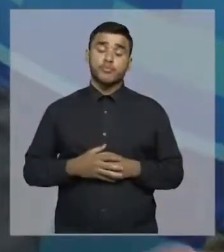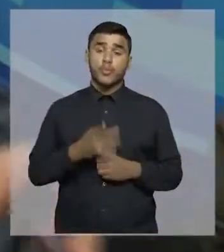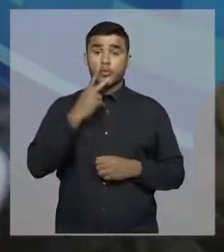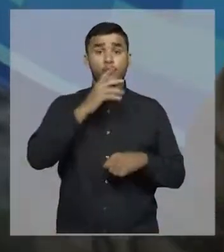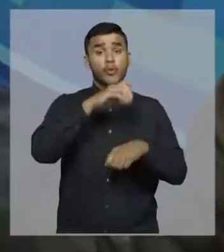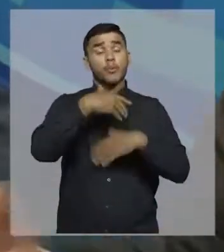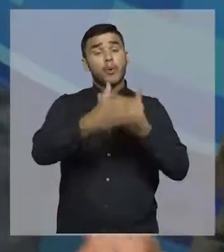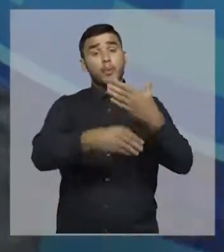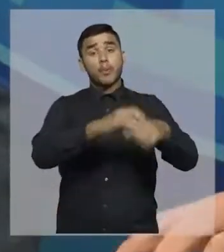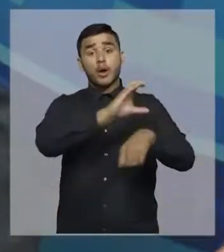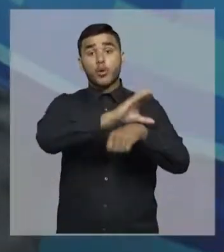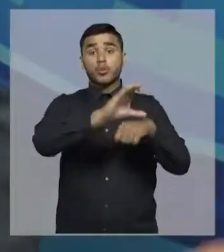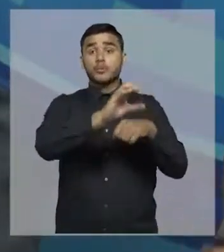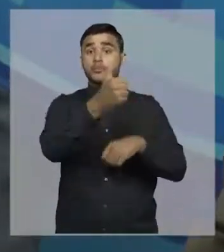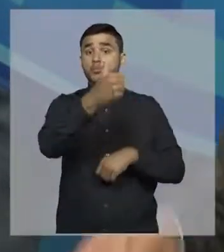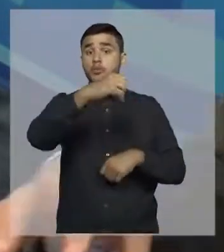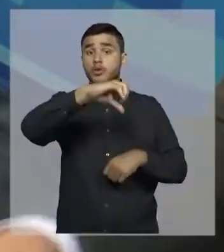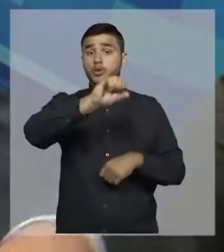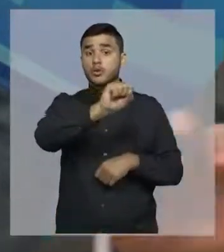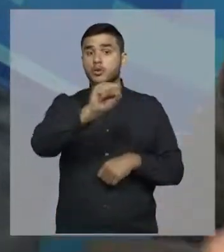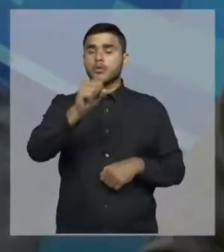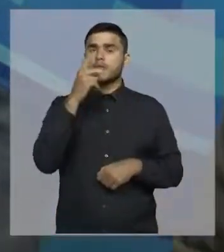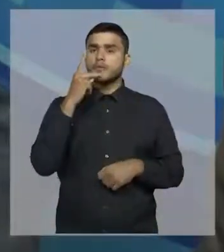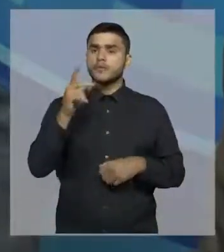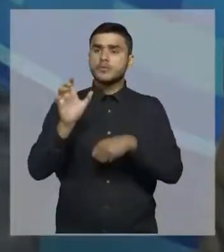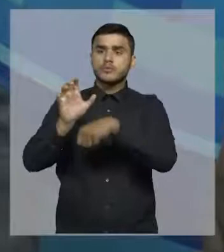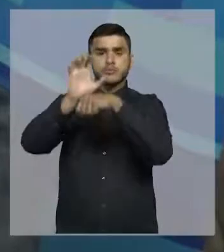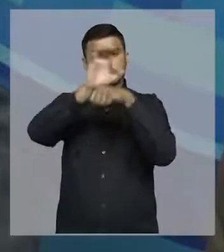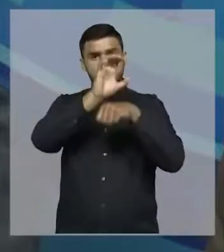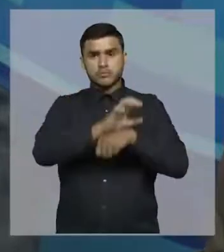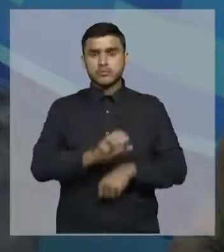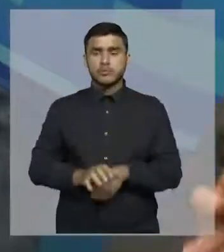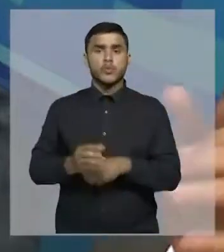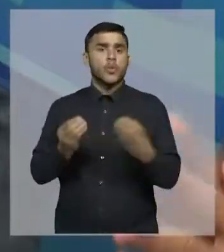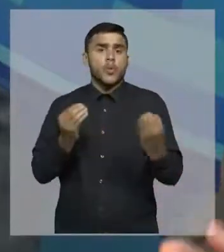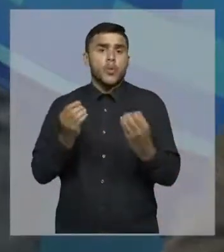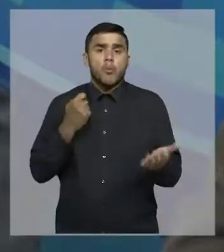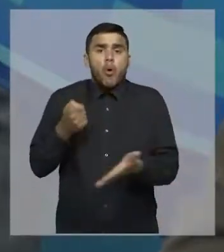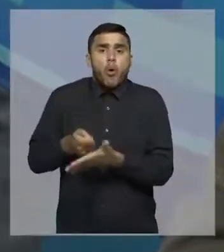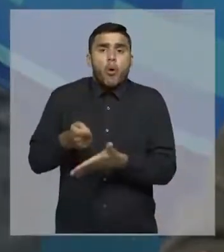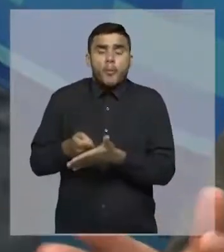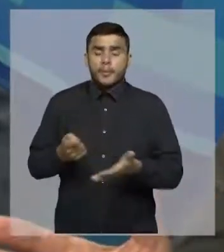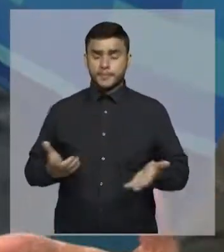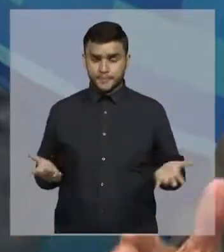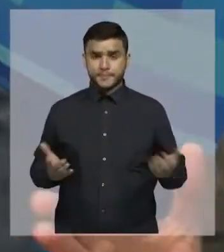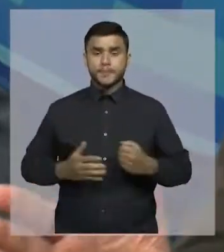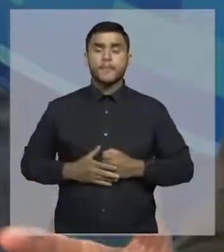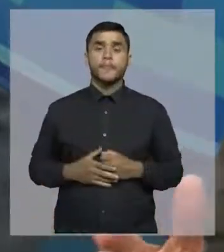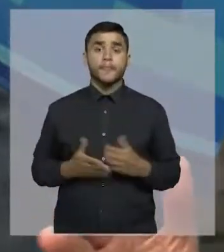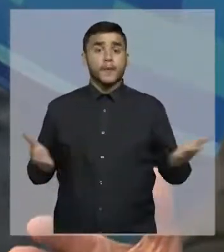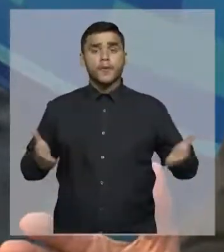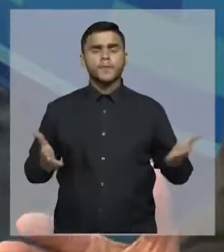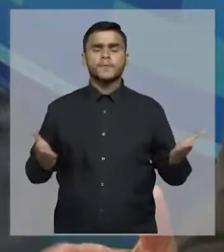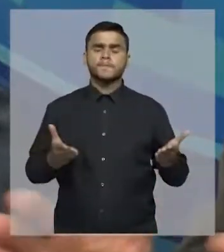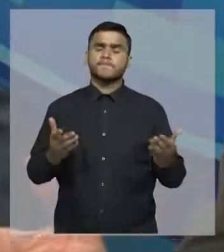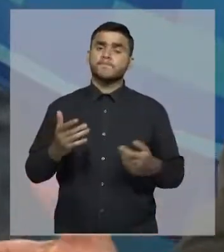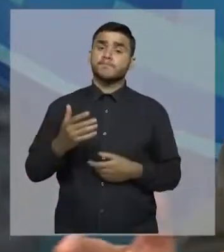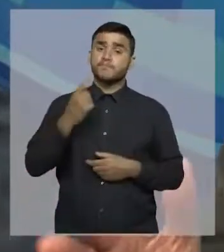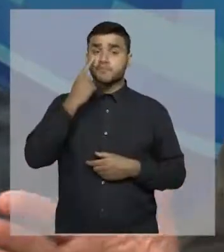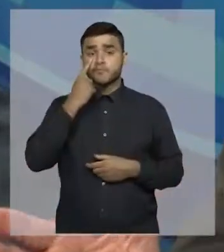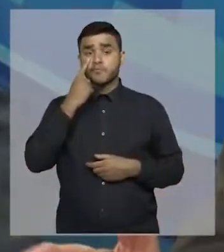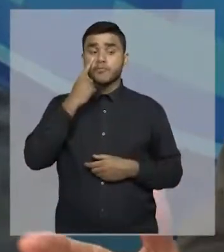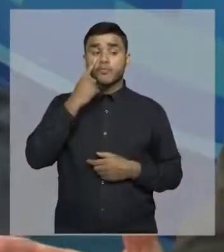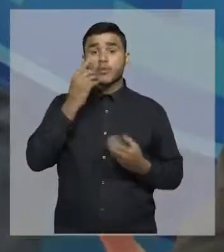imposto único não. A União cobra, os estados cobram, os municípios cobram. O resultado é que hoje, dependendo da cobrança de